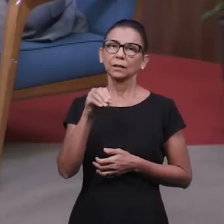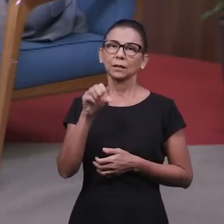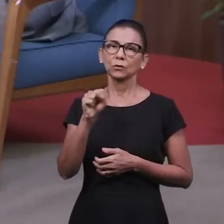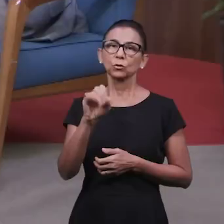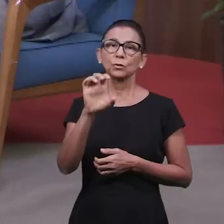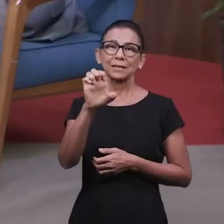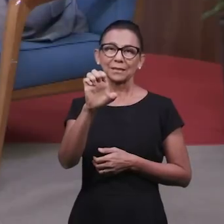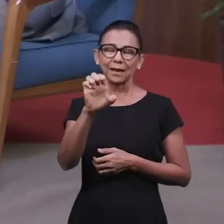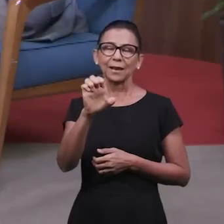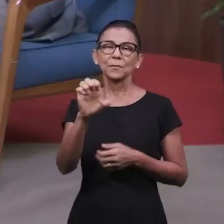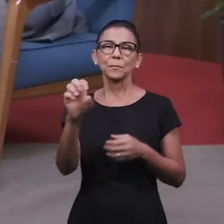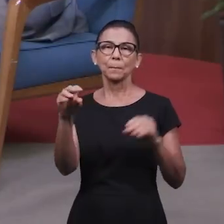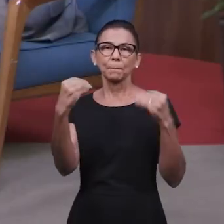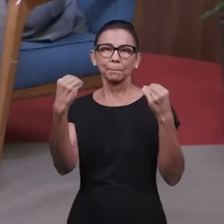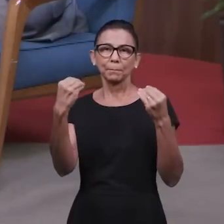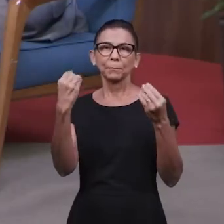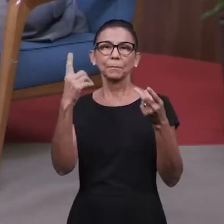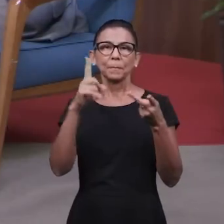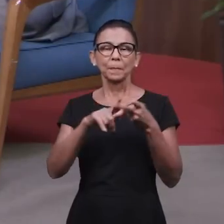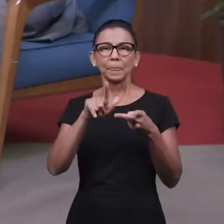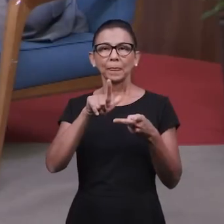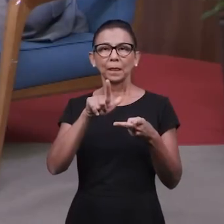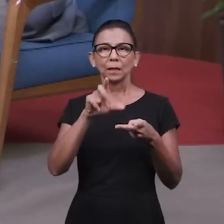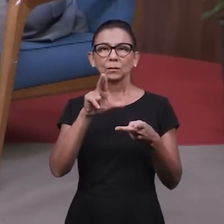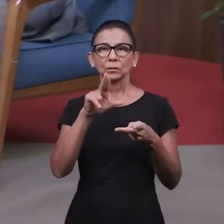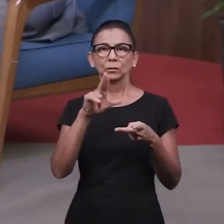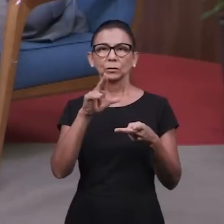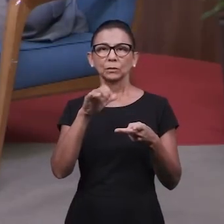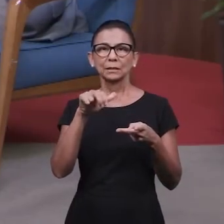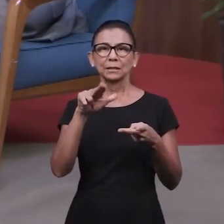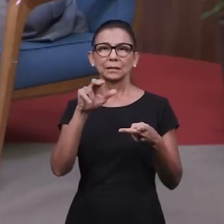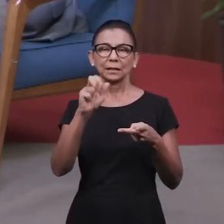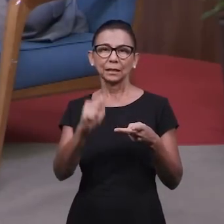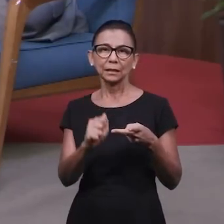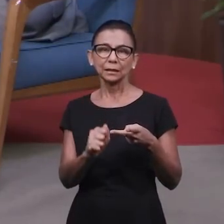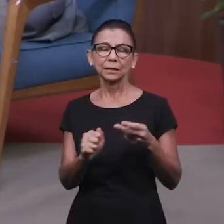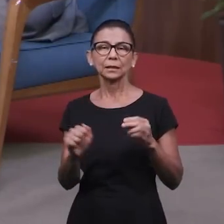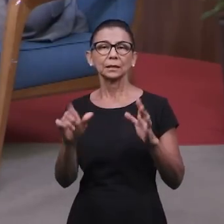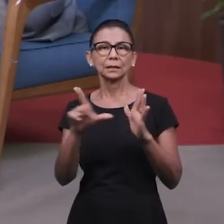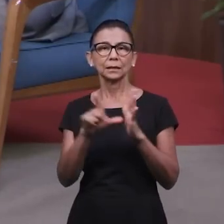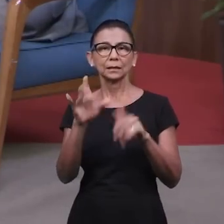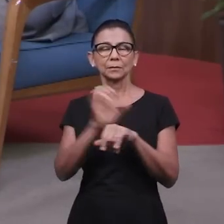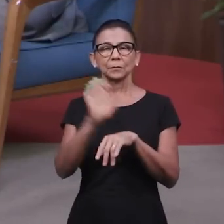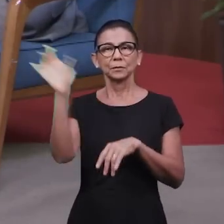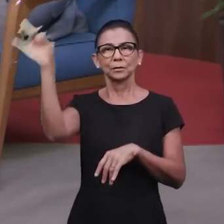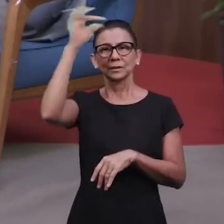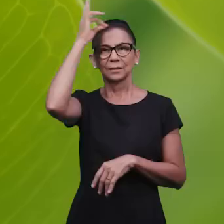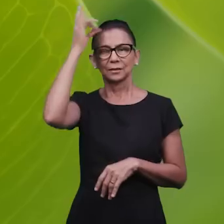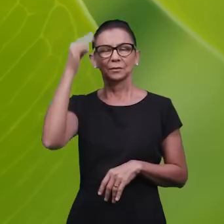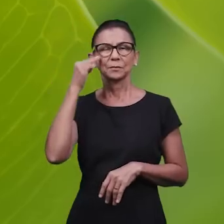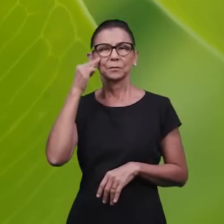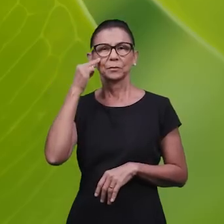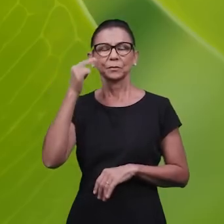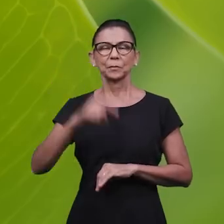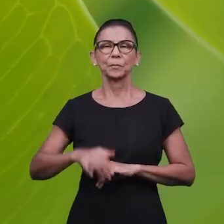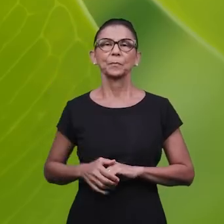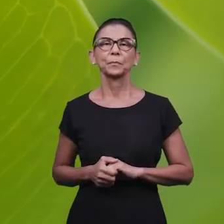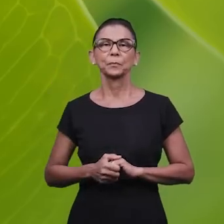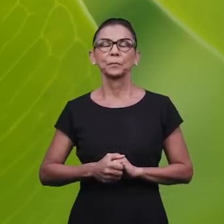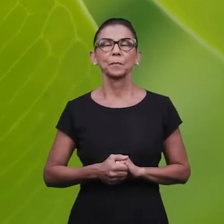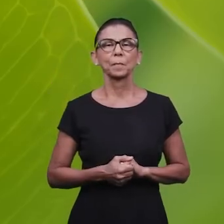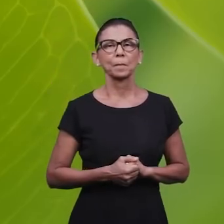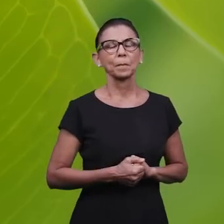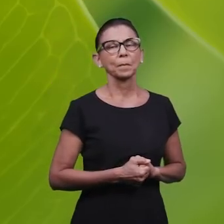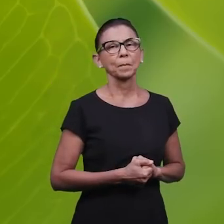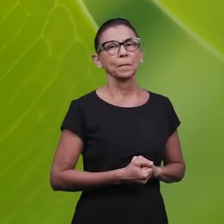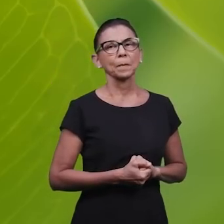Raimundo. E a outra veio da nossa irmã Luciana, que é de Linhares, no estado do Espírito Santo. Vamos assistir. Eu me chamo José